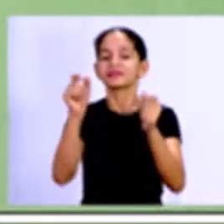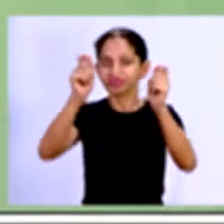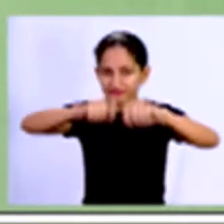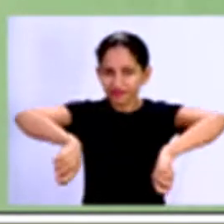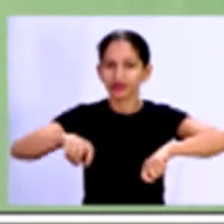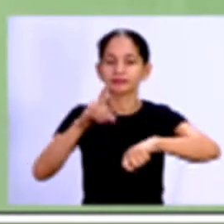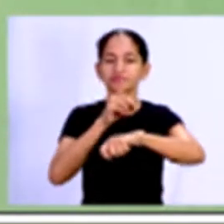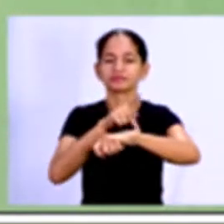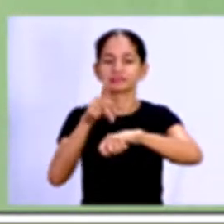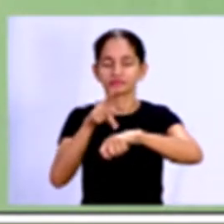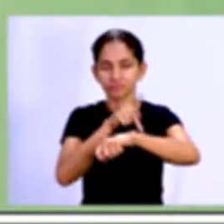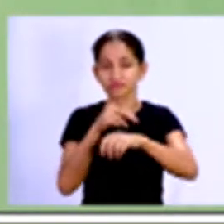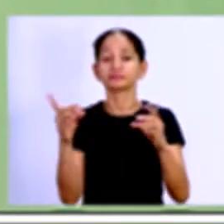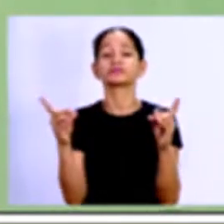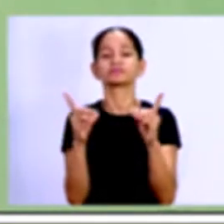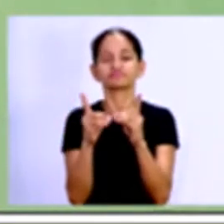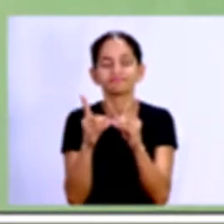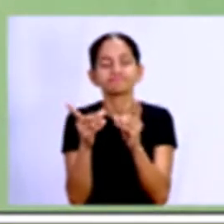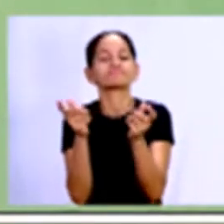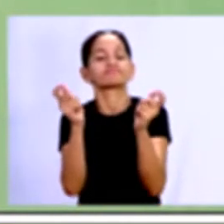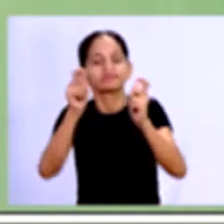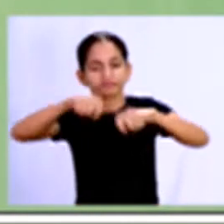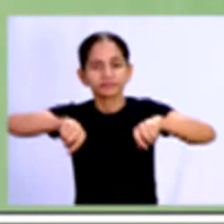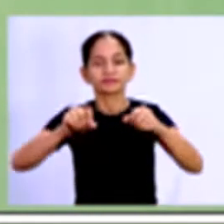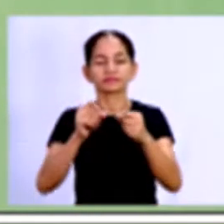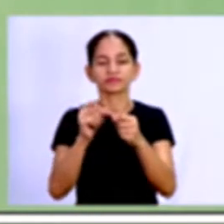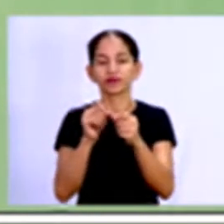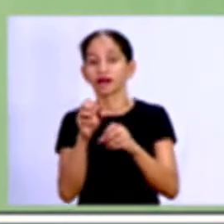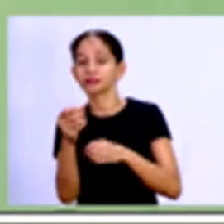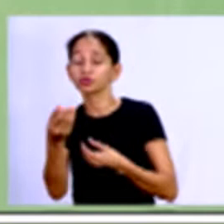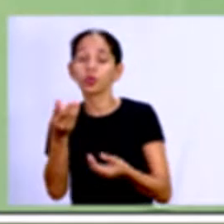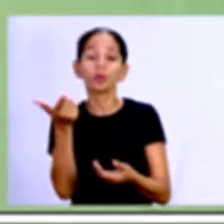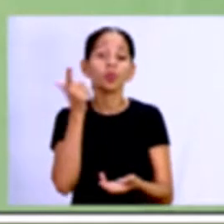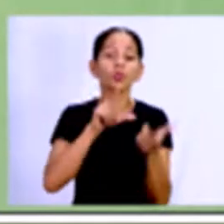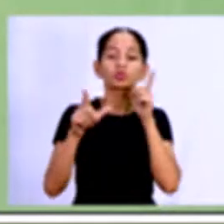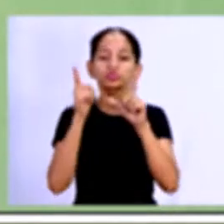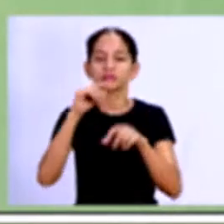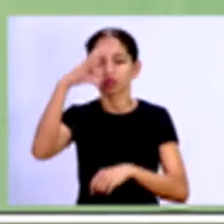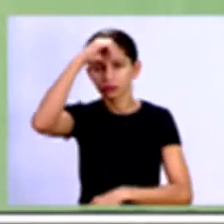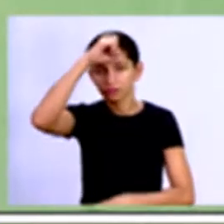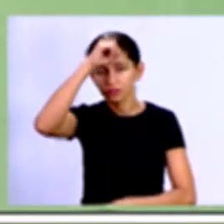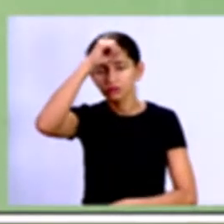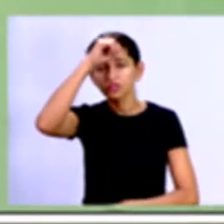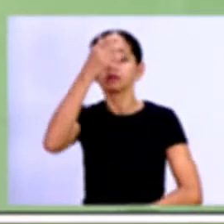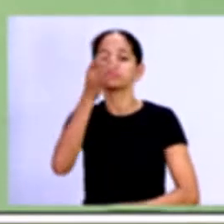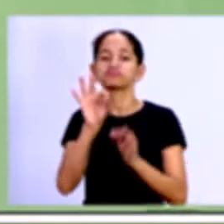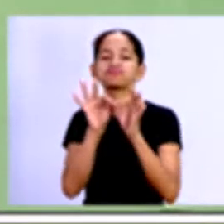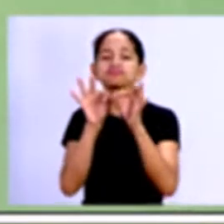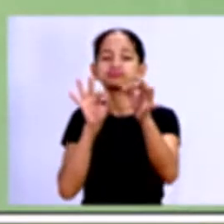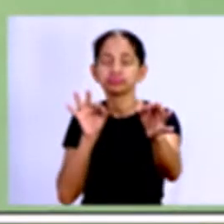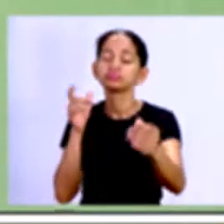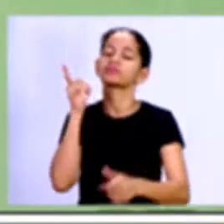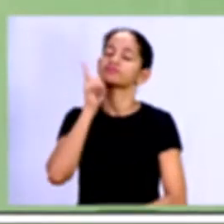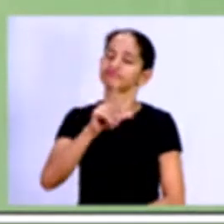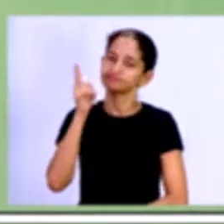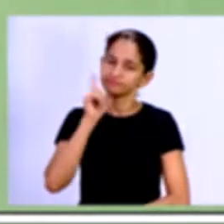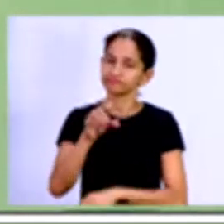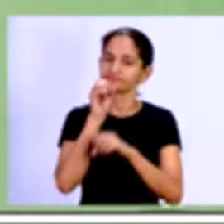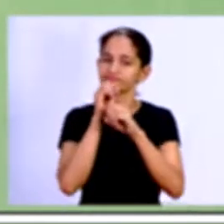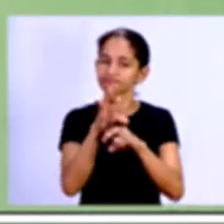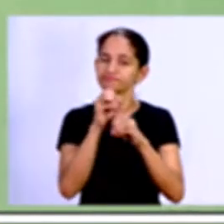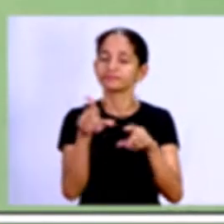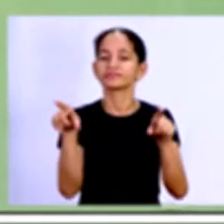didático-pedagógica que orienta os processos de ensino-aprendizagem. Nessa modalidade,